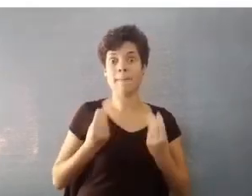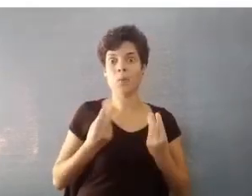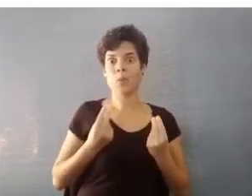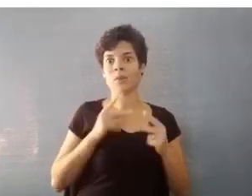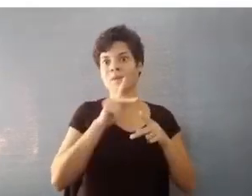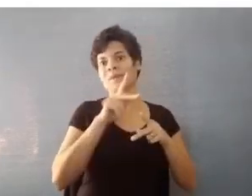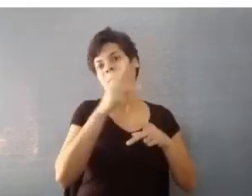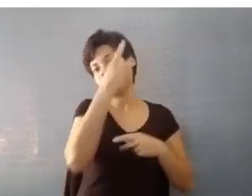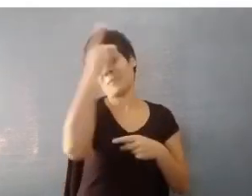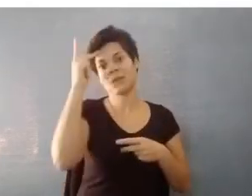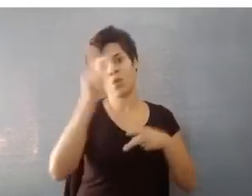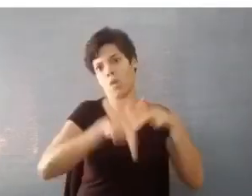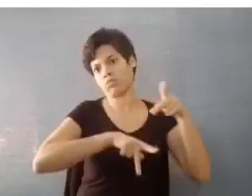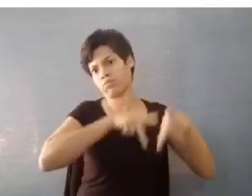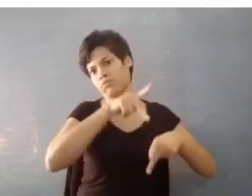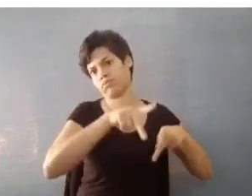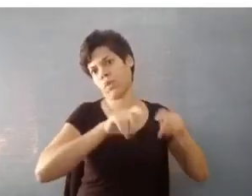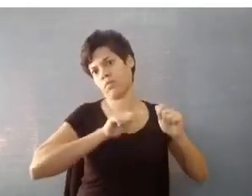populosos.